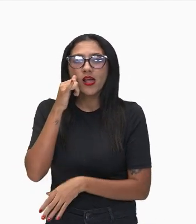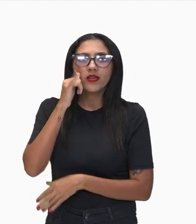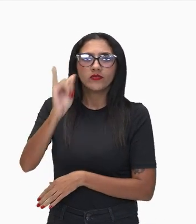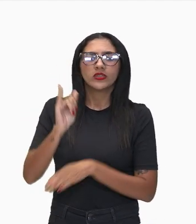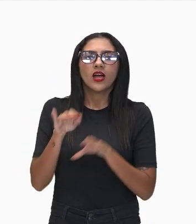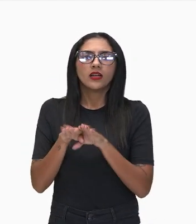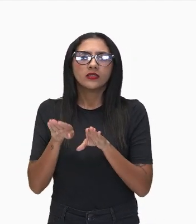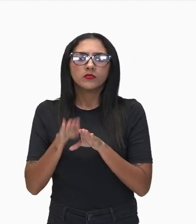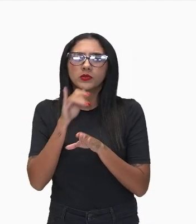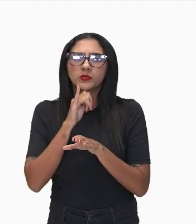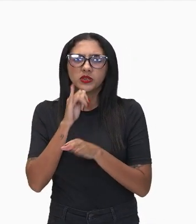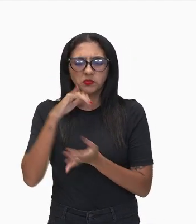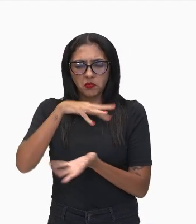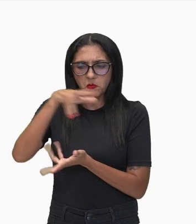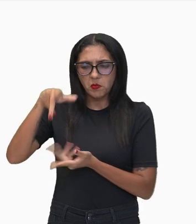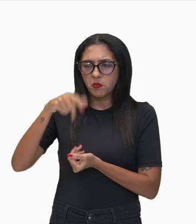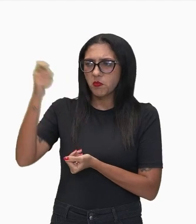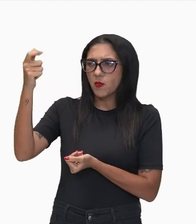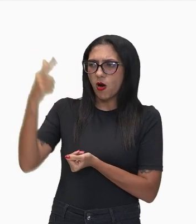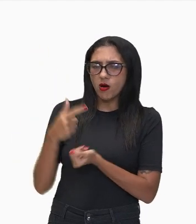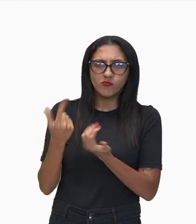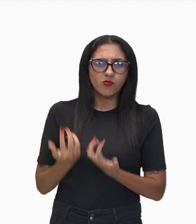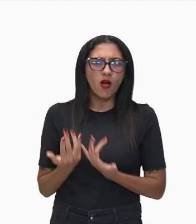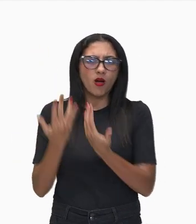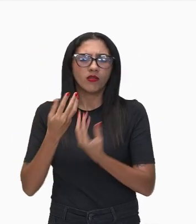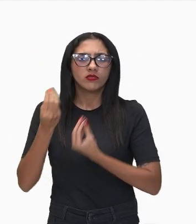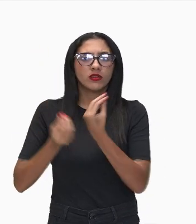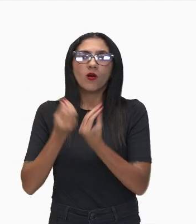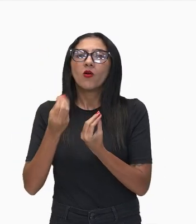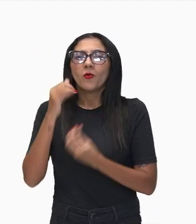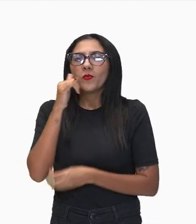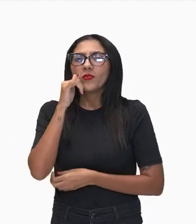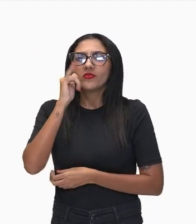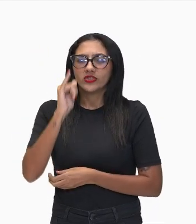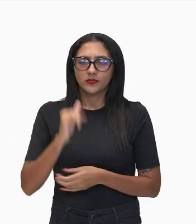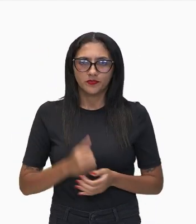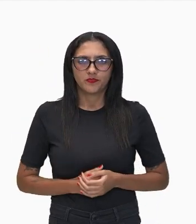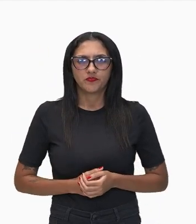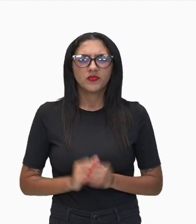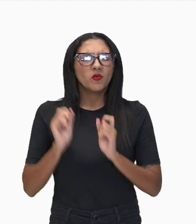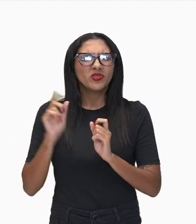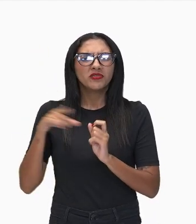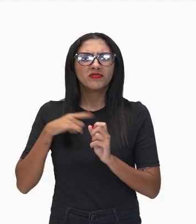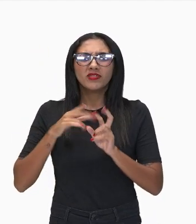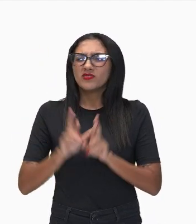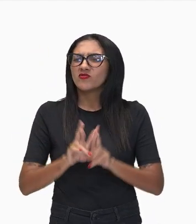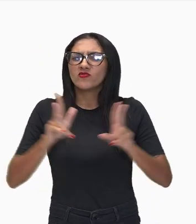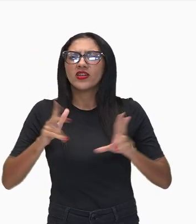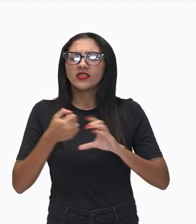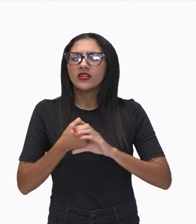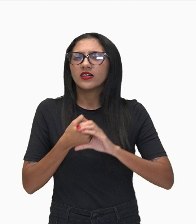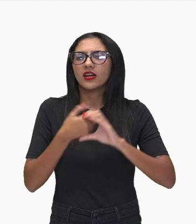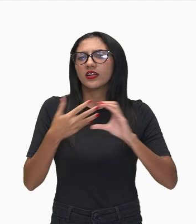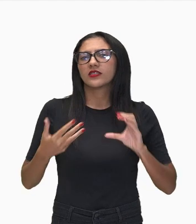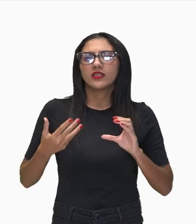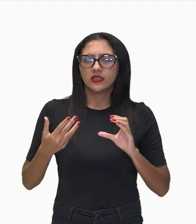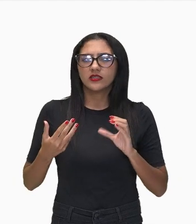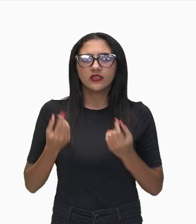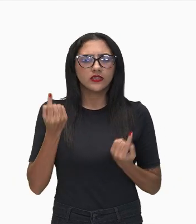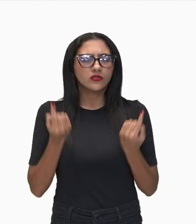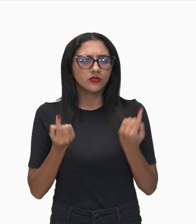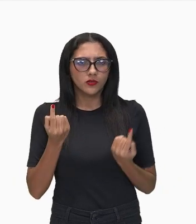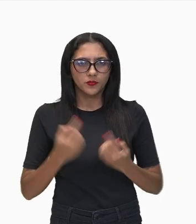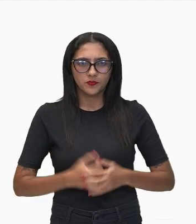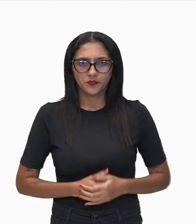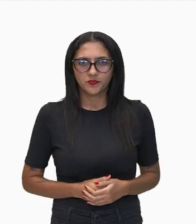aquecimento global. Então, o que isso tem a ver com a diferença entre geografia política e a geopolítica?